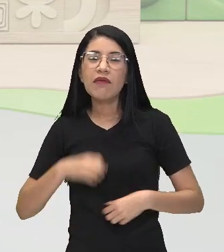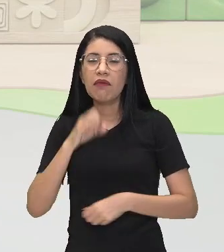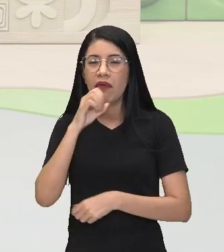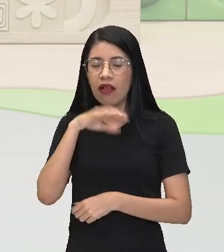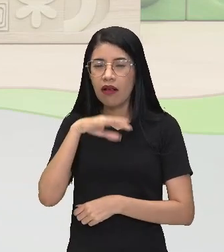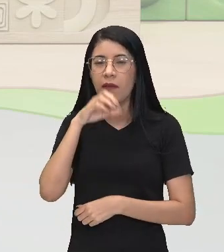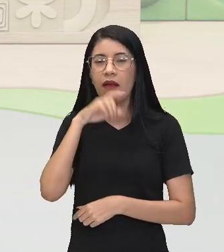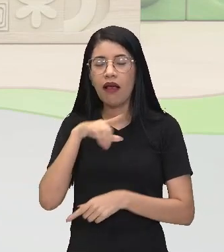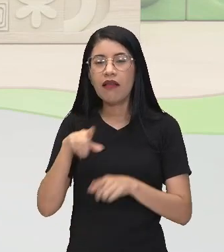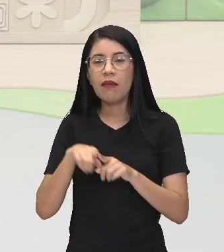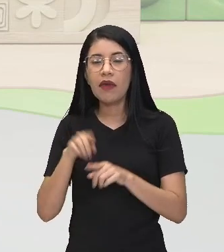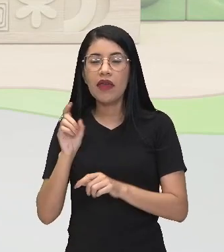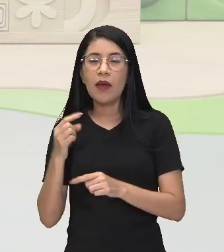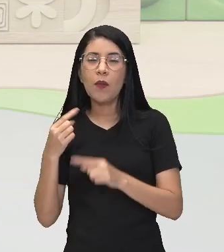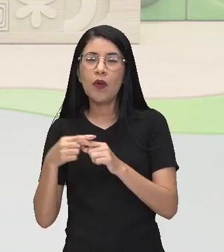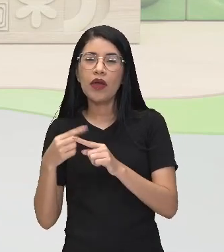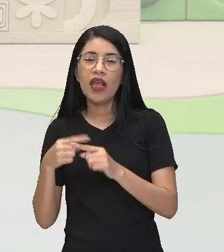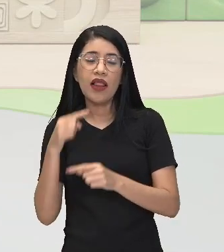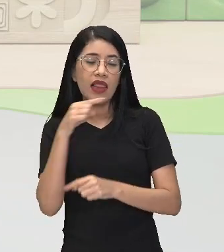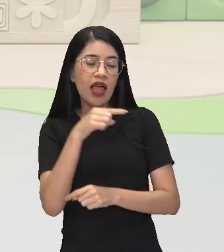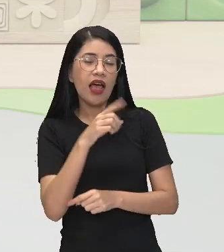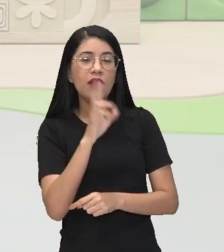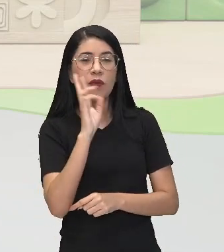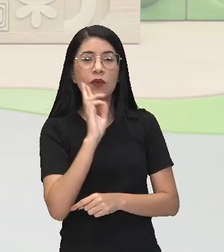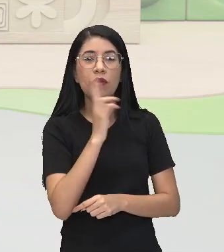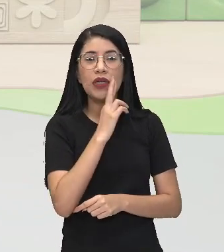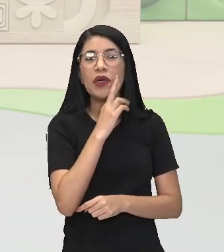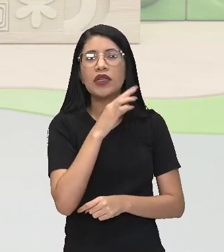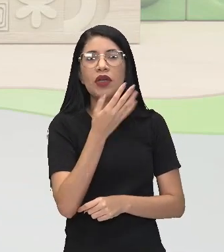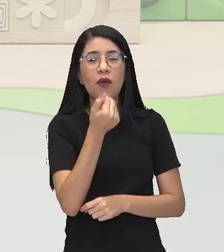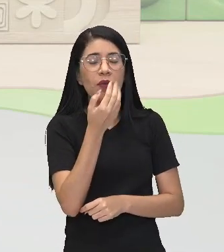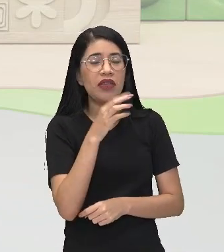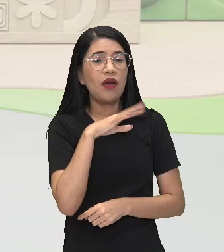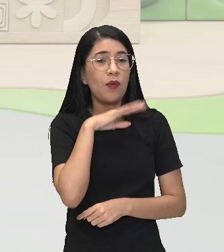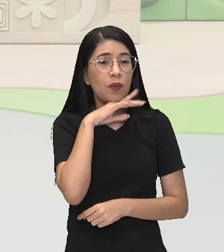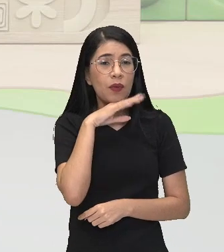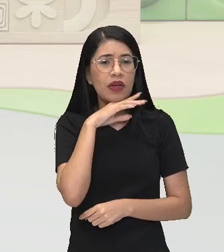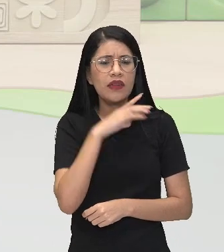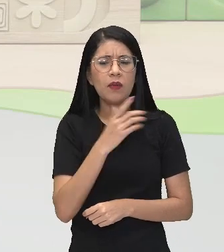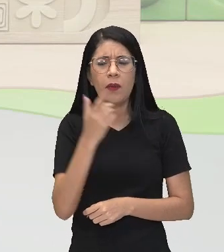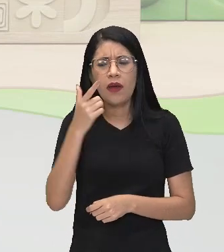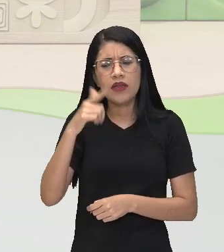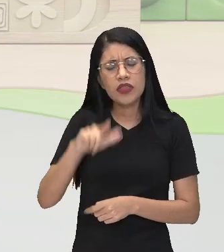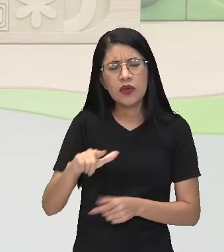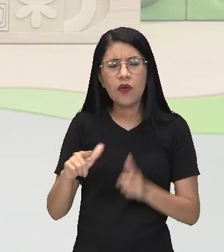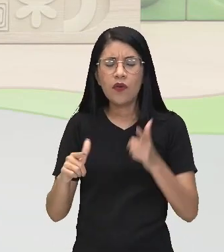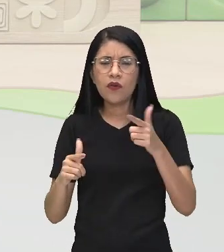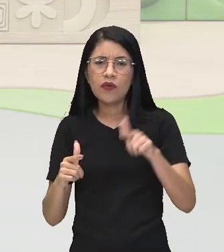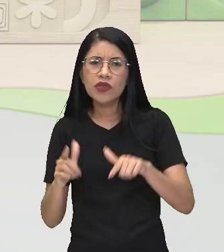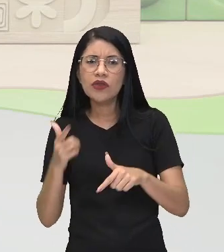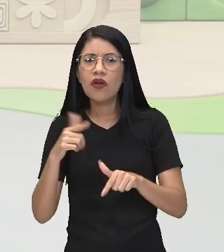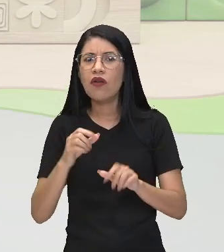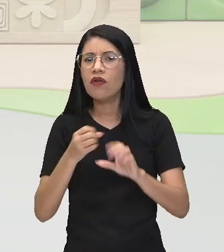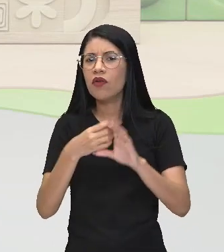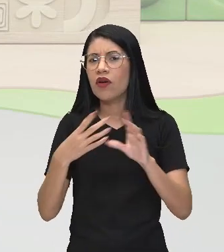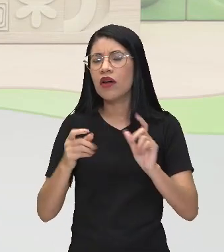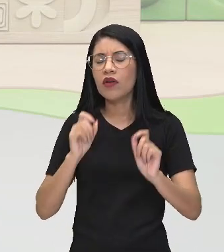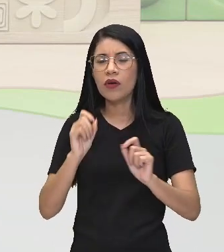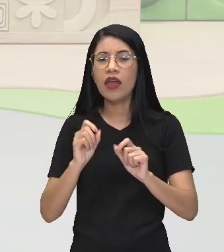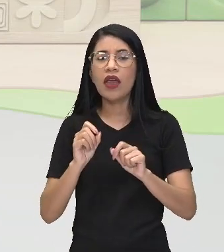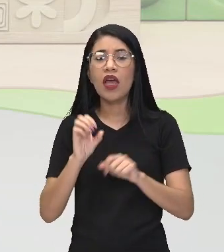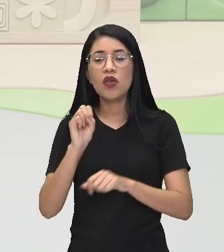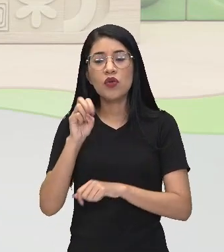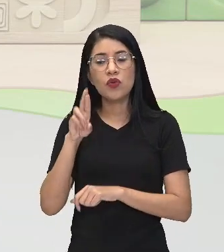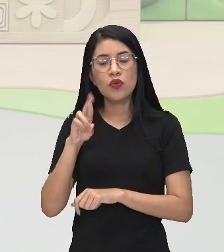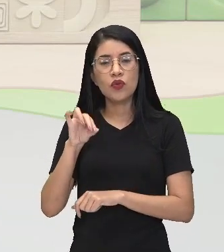determinado restaurante. E quando isso começa a se repetir, já caracteriza um surto, porque